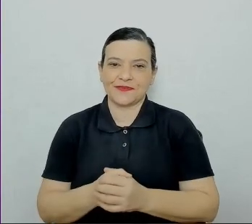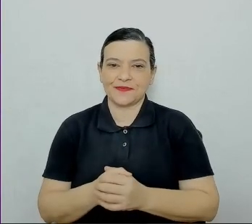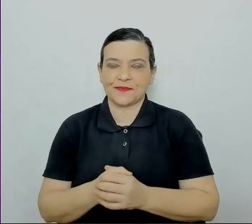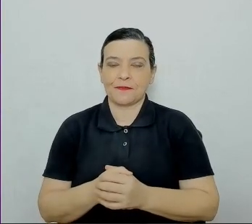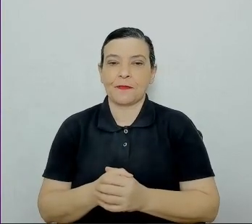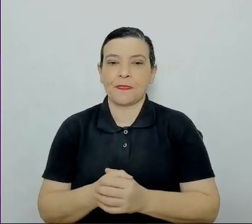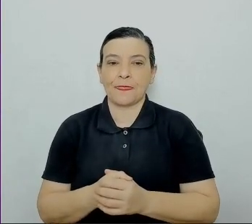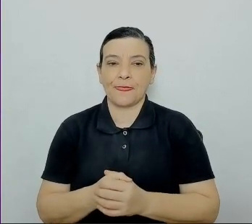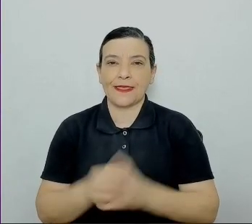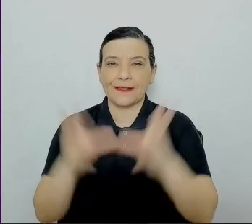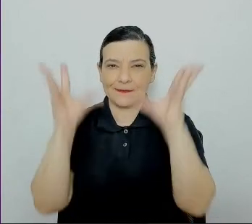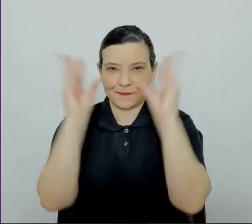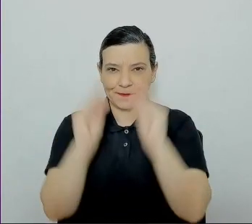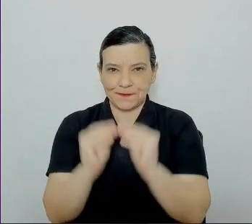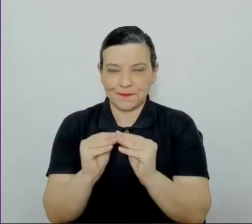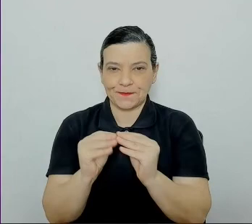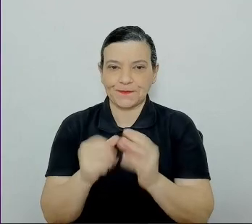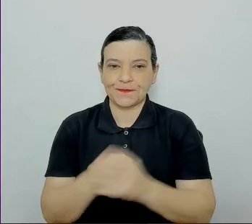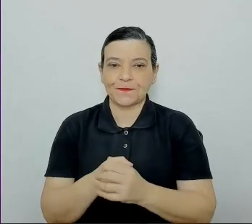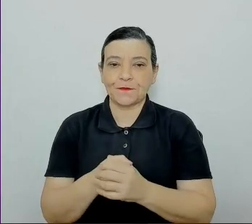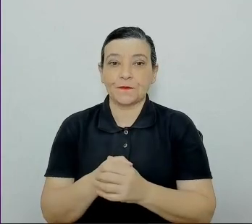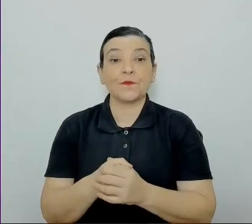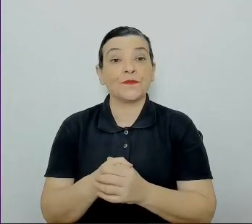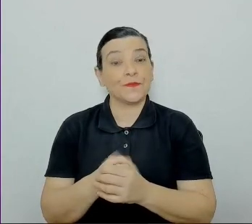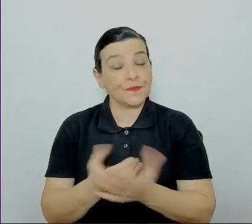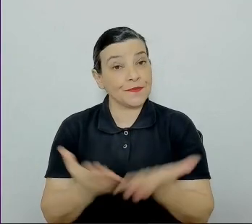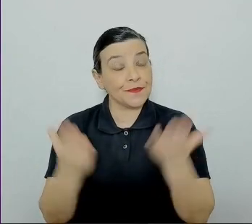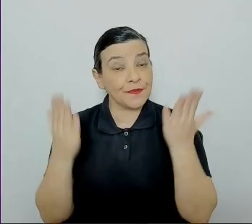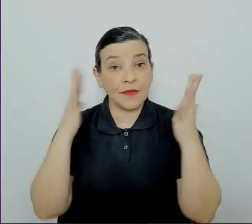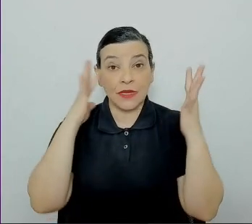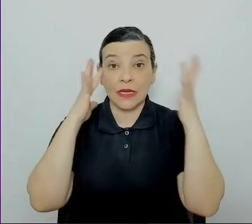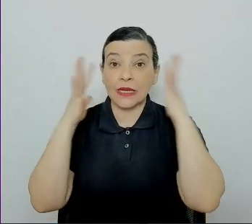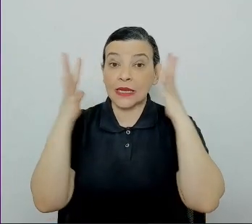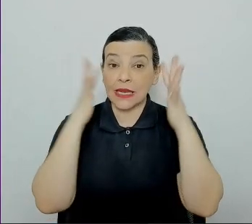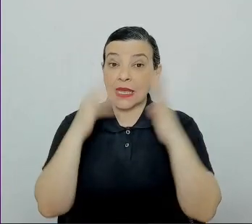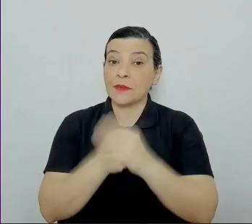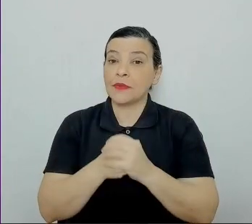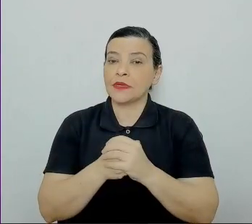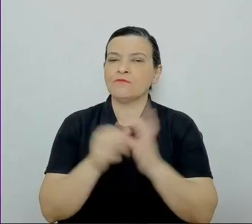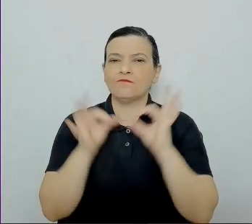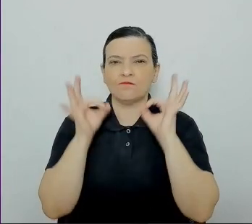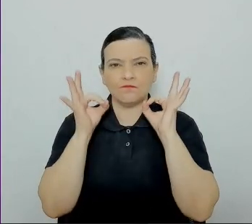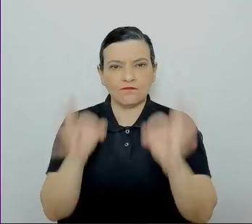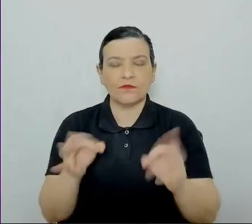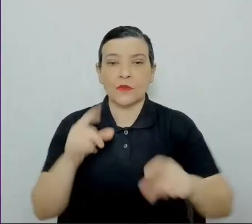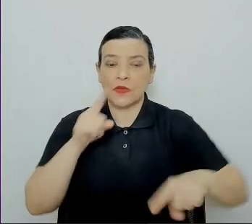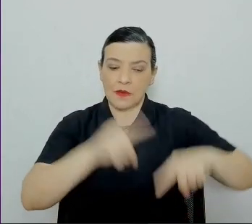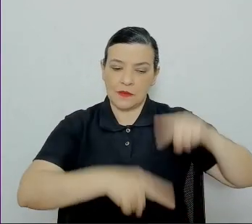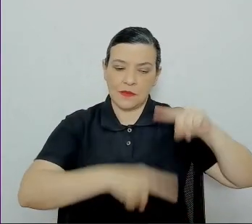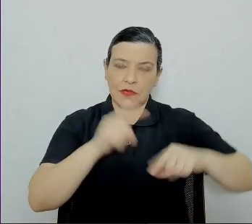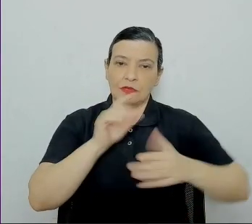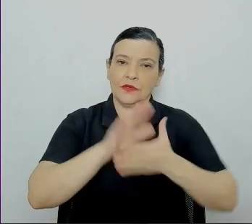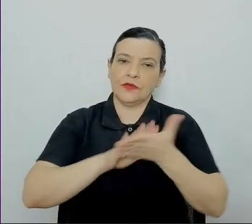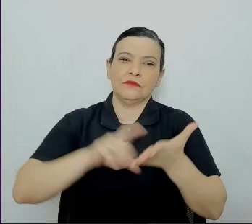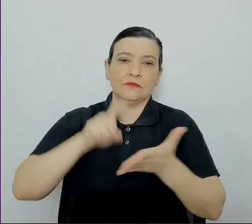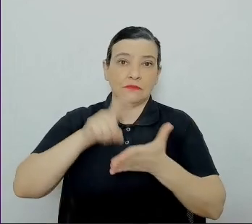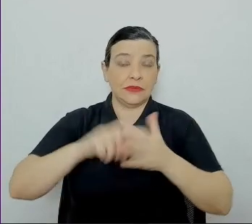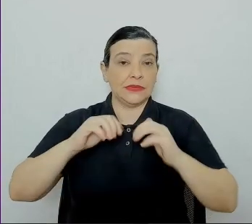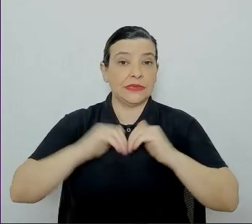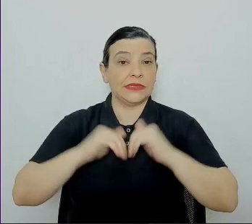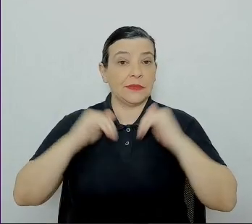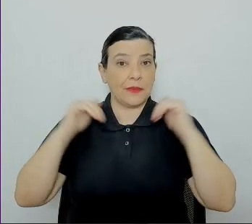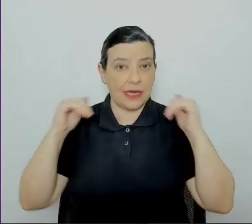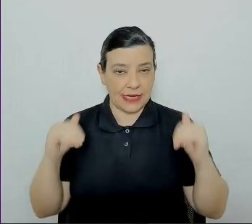Então, resumidamente, tenham sempre em mente mensurar corretamente o produto e a funcionalidade de maneira separada,